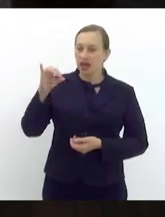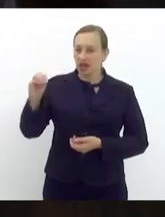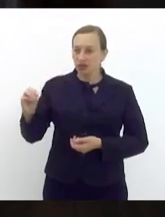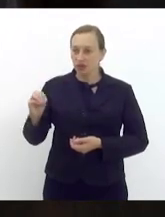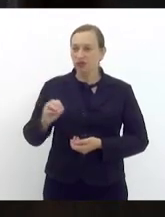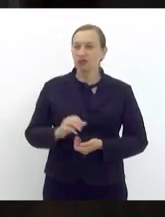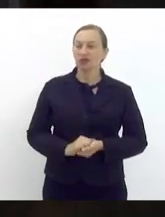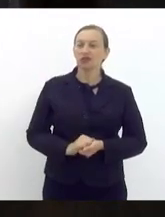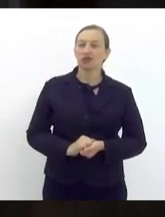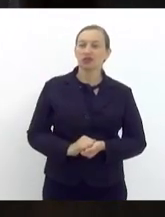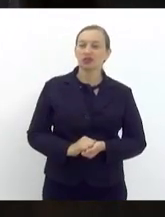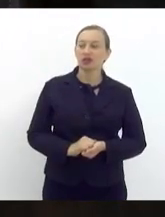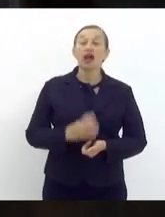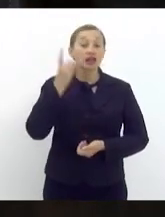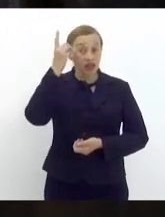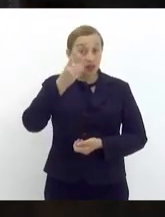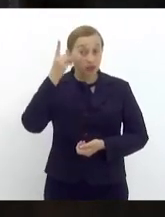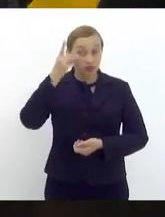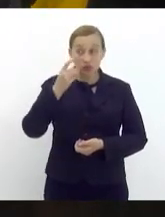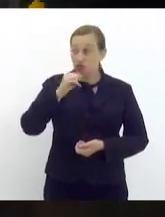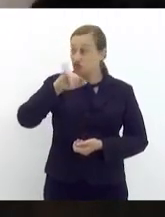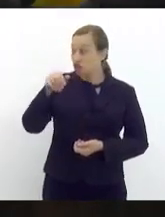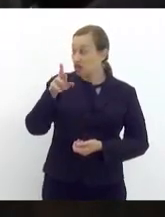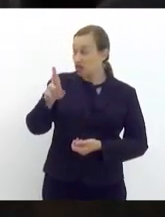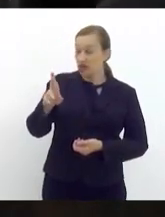Caiado. Deputado Jair